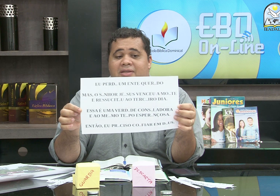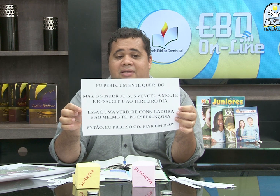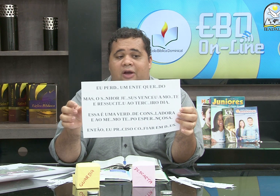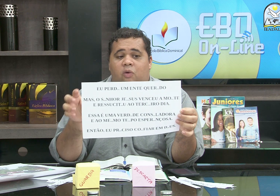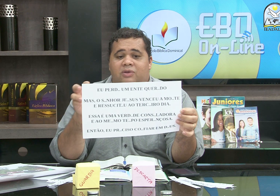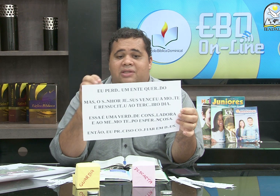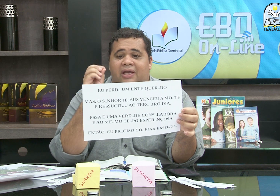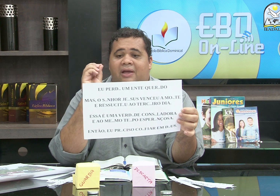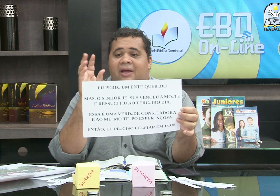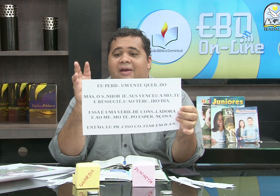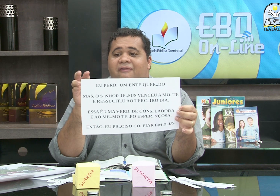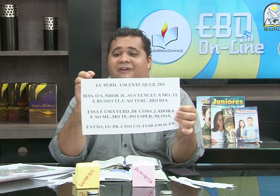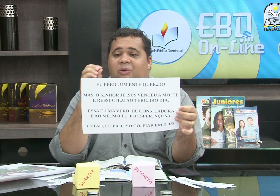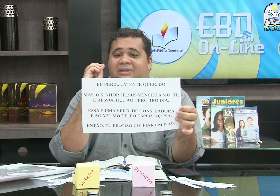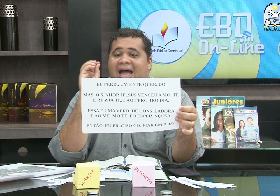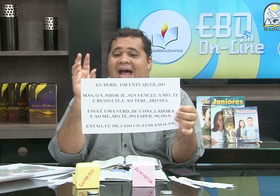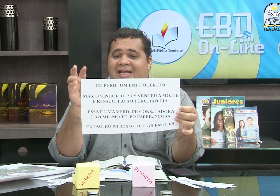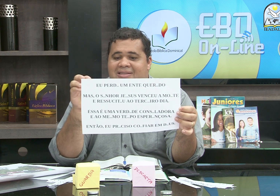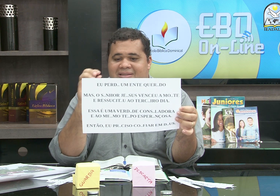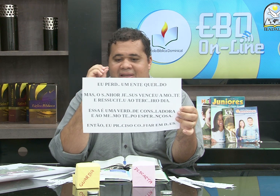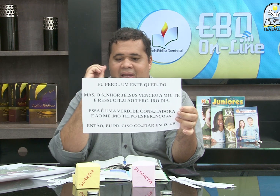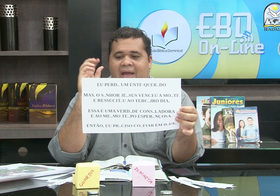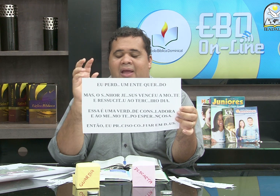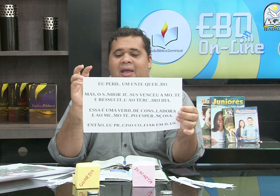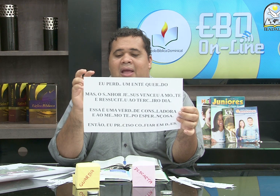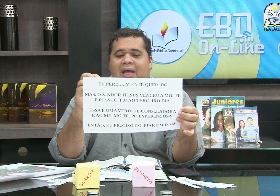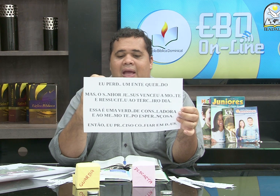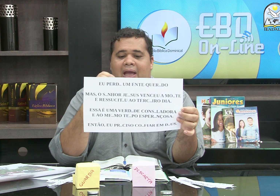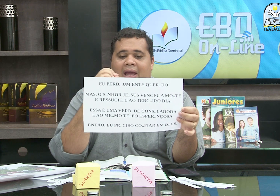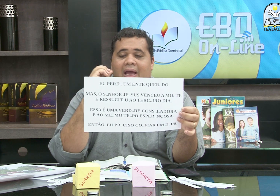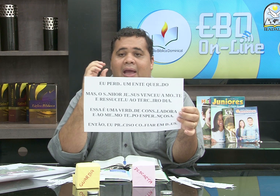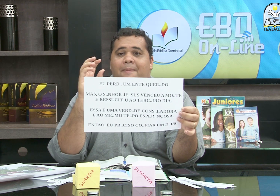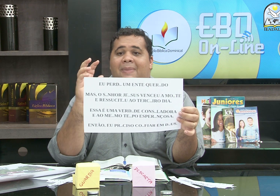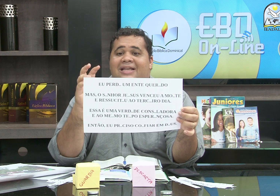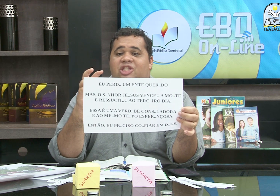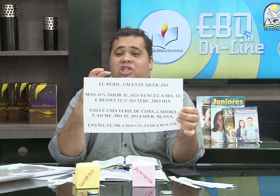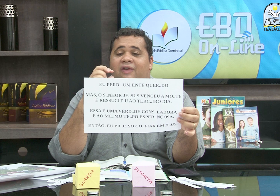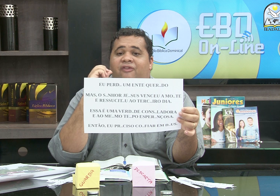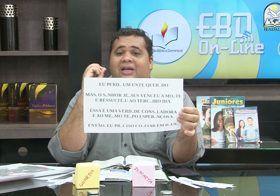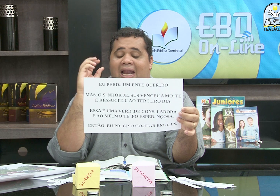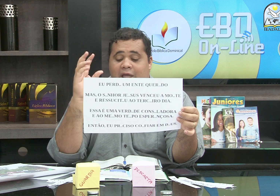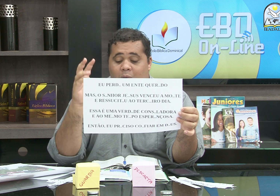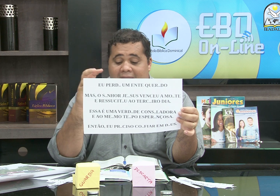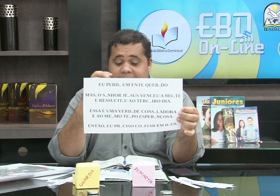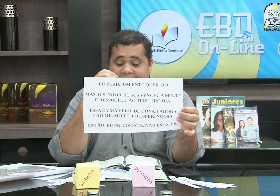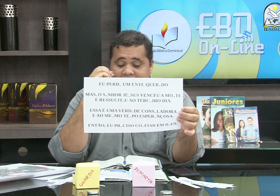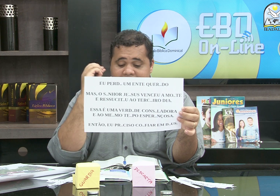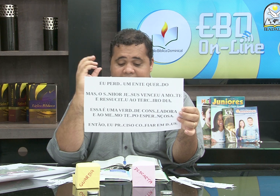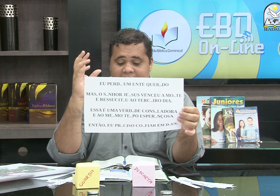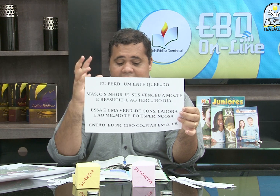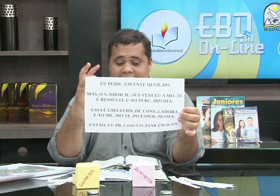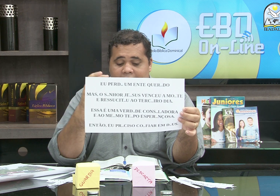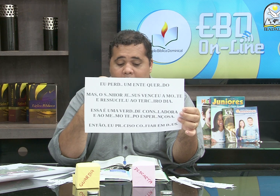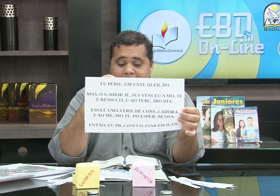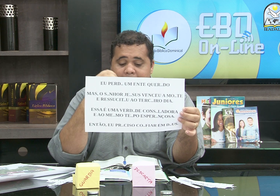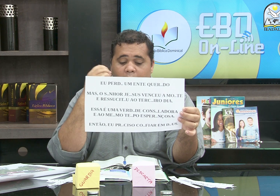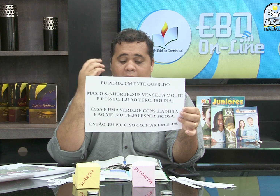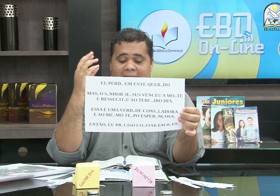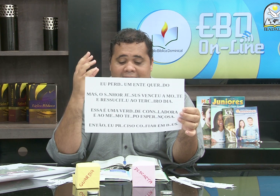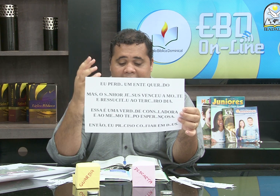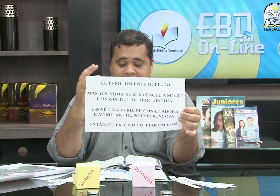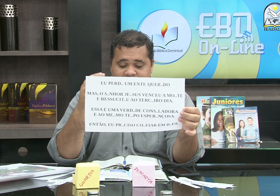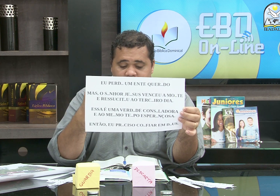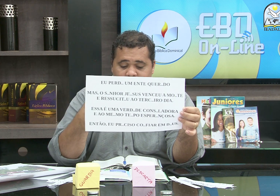coisas é como se faltasse né Eh mas a gente vai ficar ali com a lembrança com a